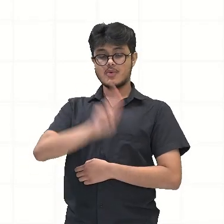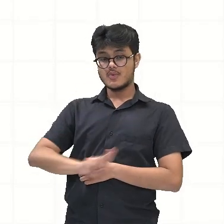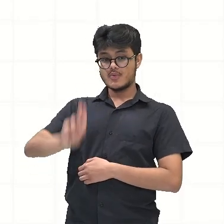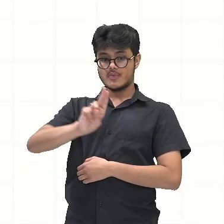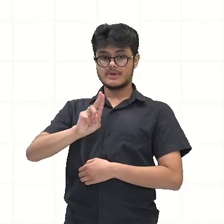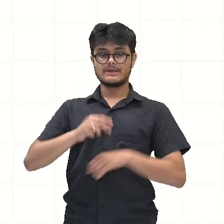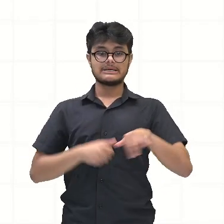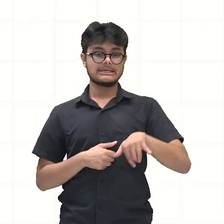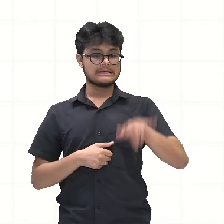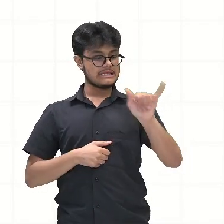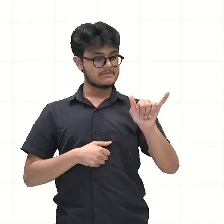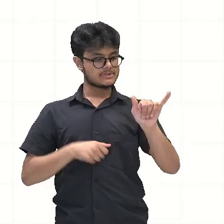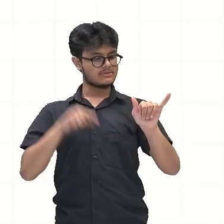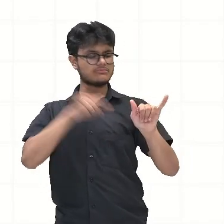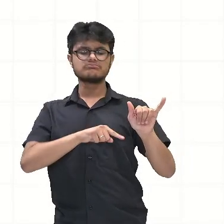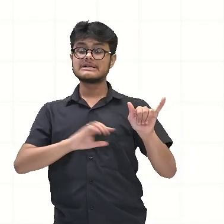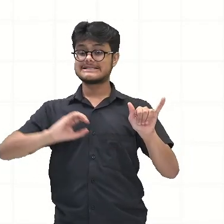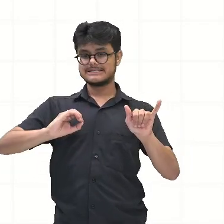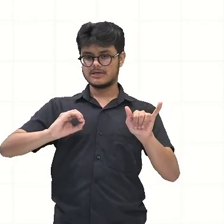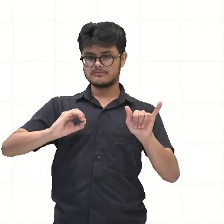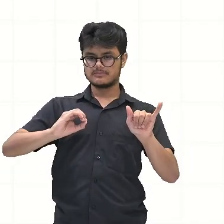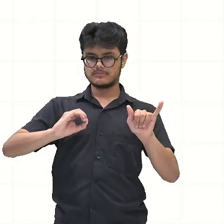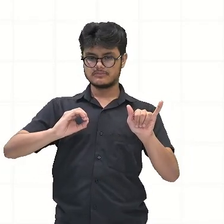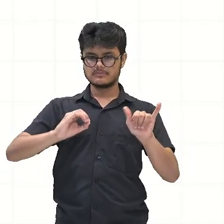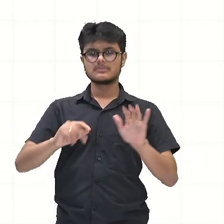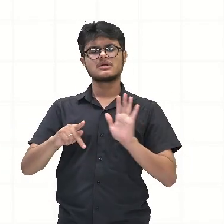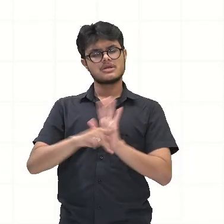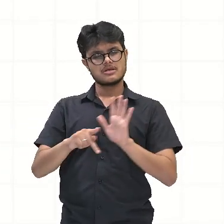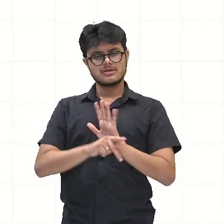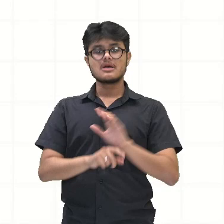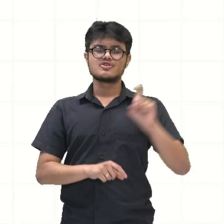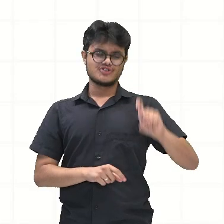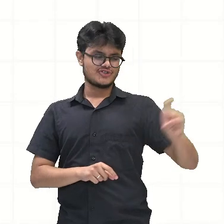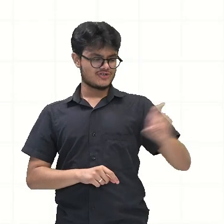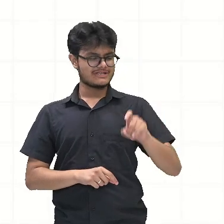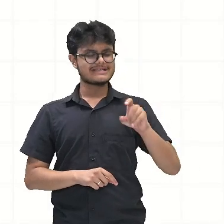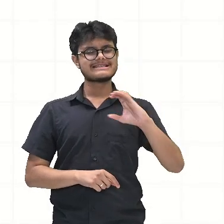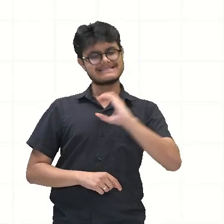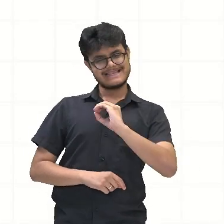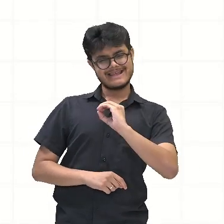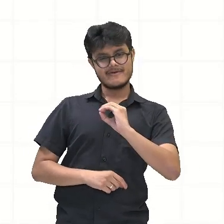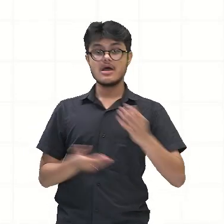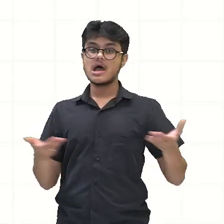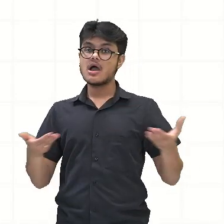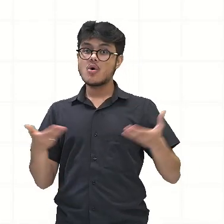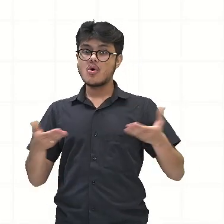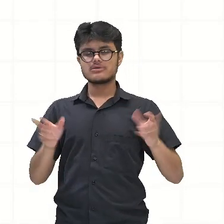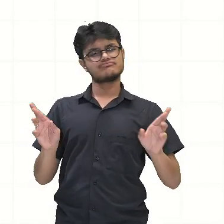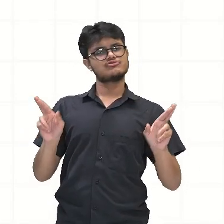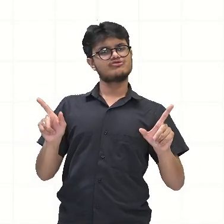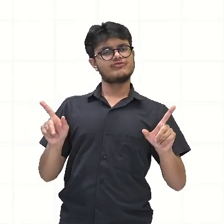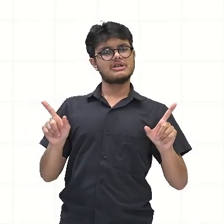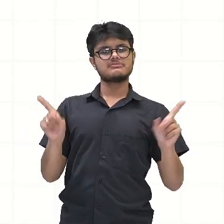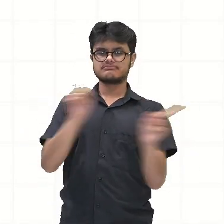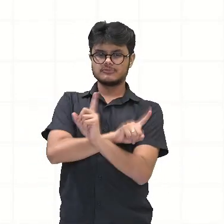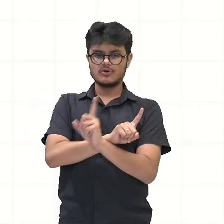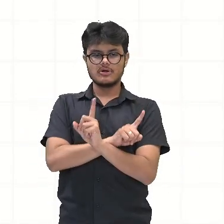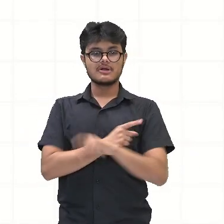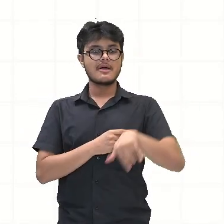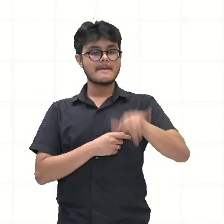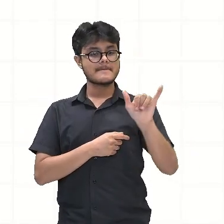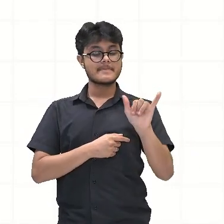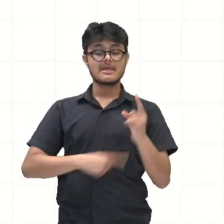y igual a zero, né? Primeiro eu fiz x igual a zero, agora eu vou determinar y igual a zero.